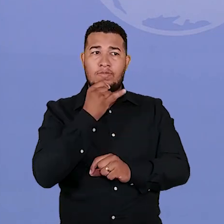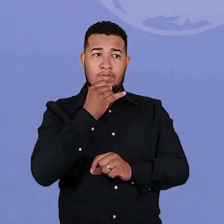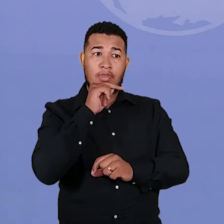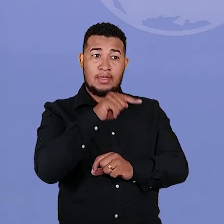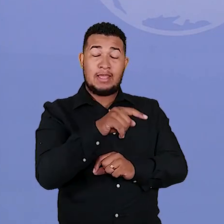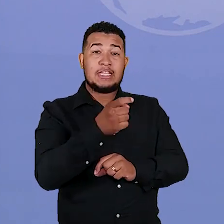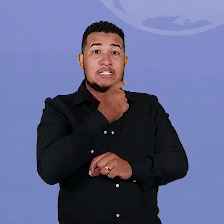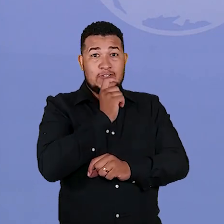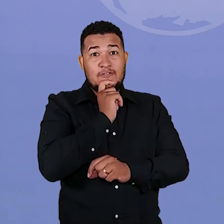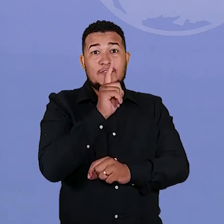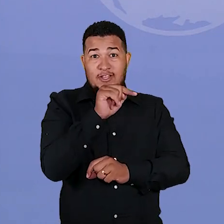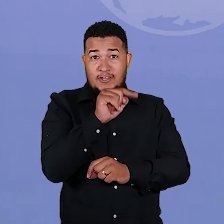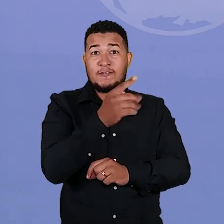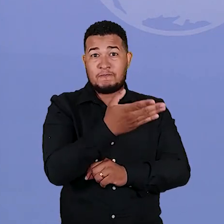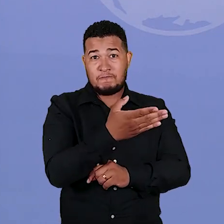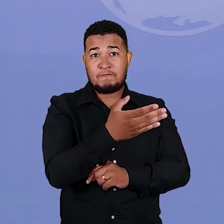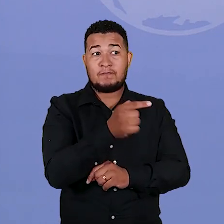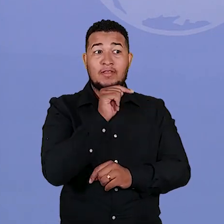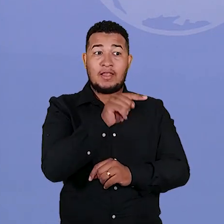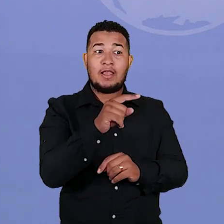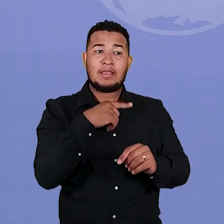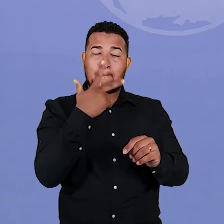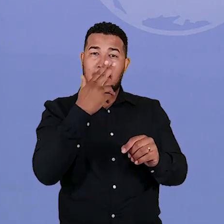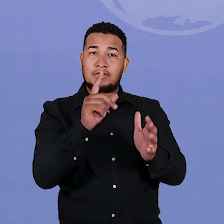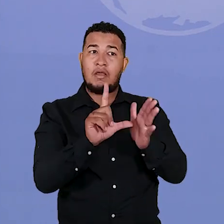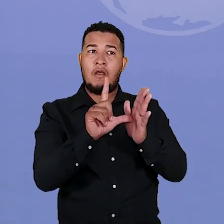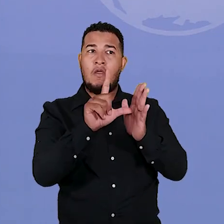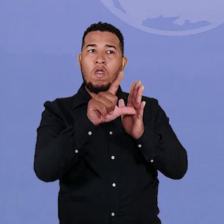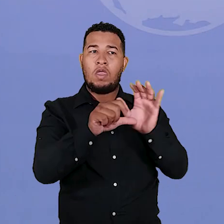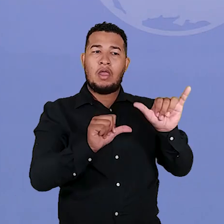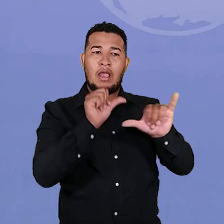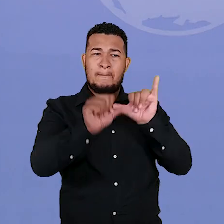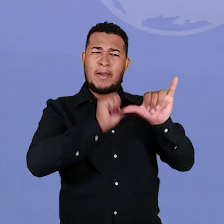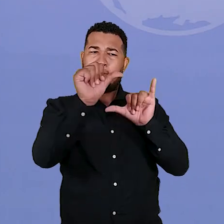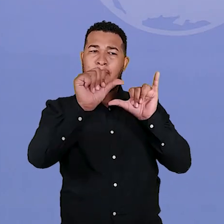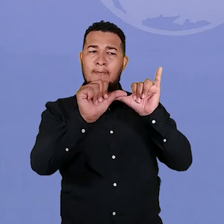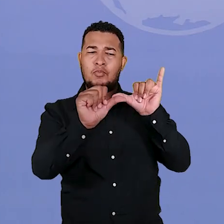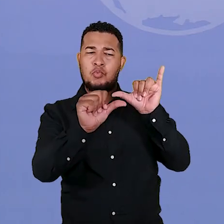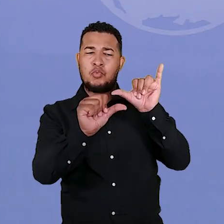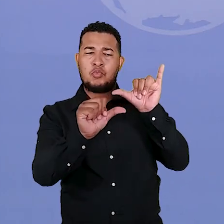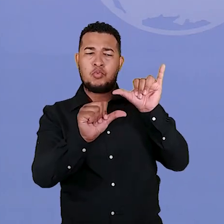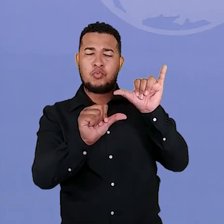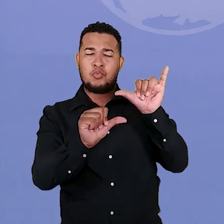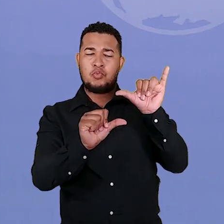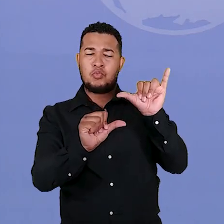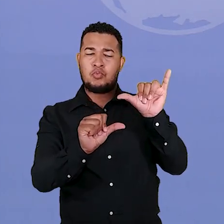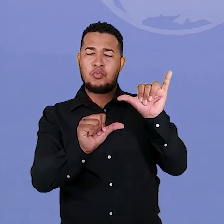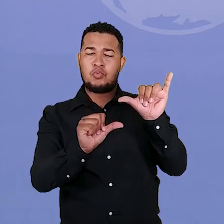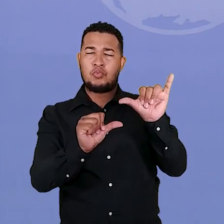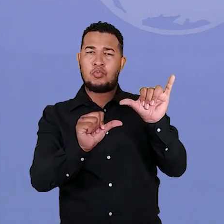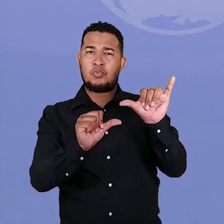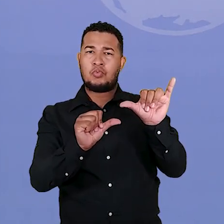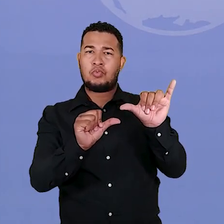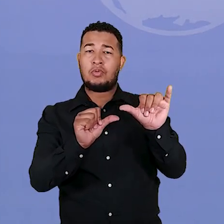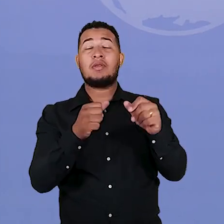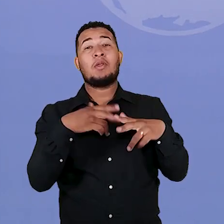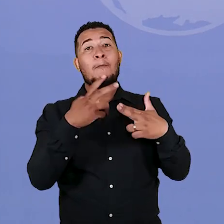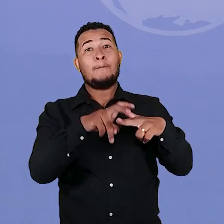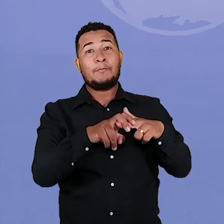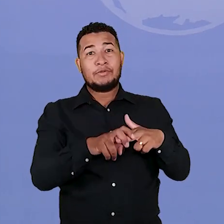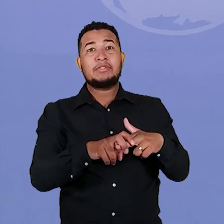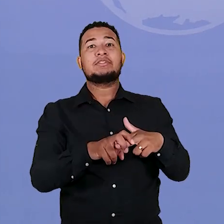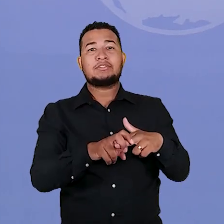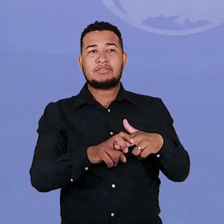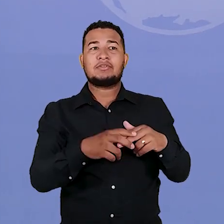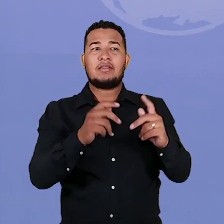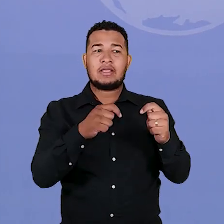exemplo? A geladeira, ela é muito fria, né? Então, ela retarda as reações químicas ali. Então, retarda o